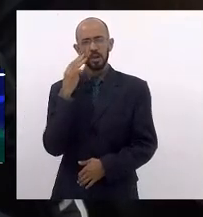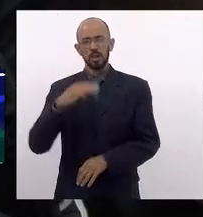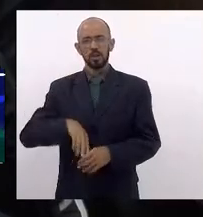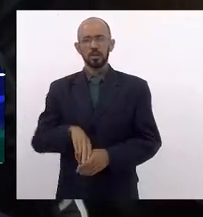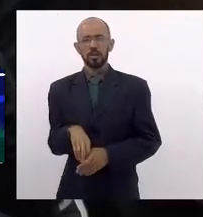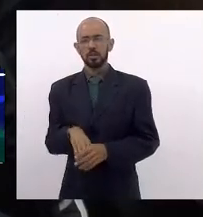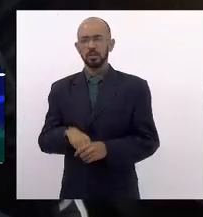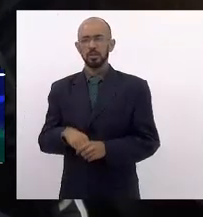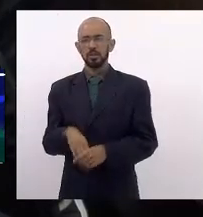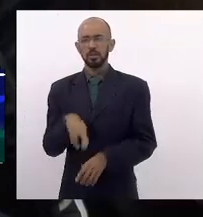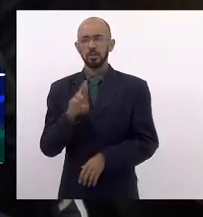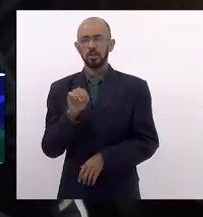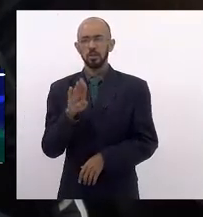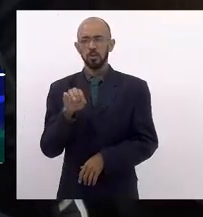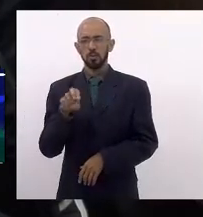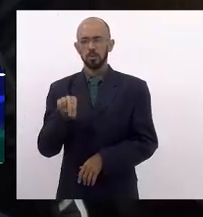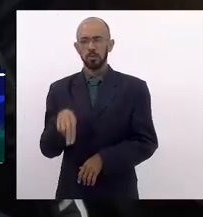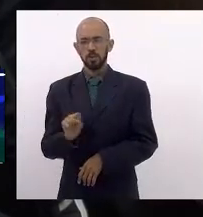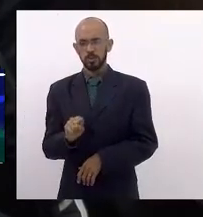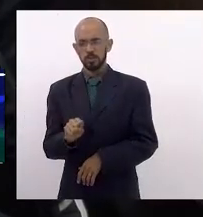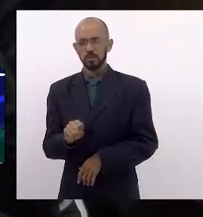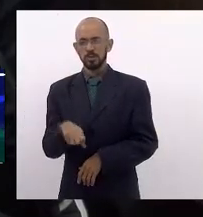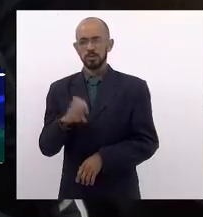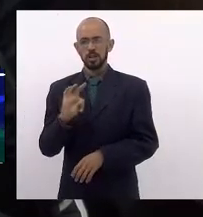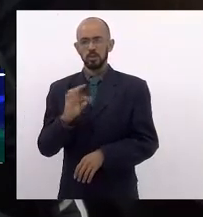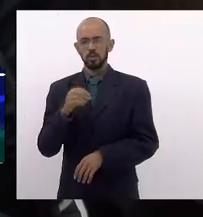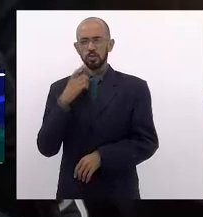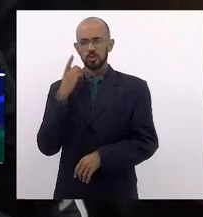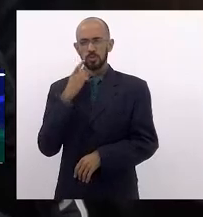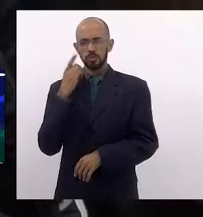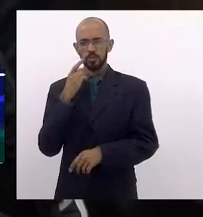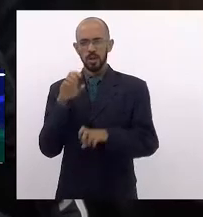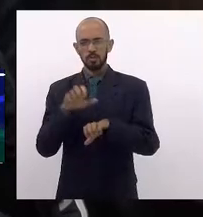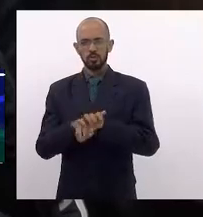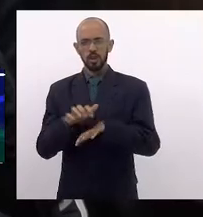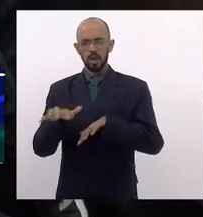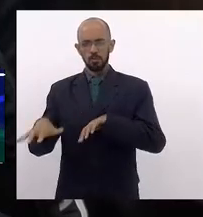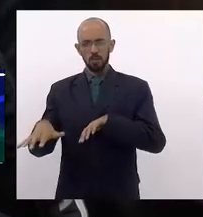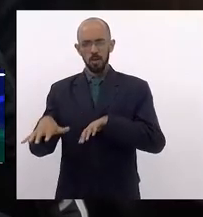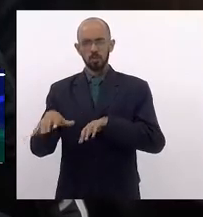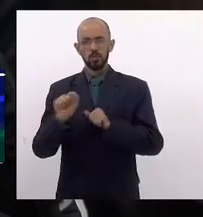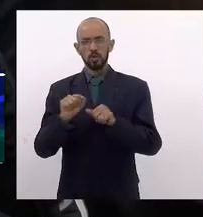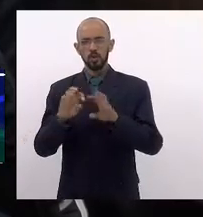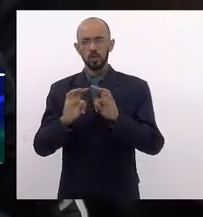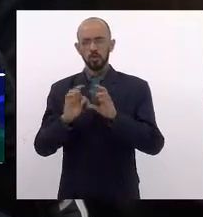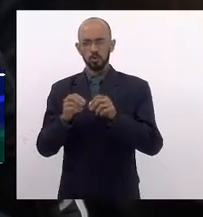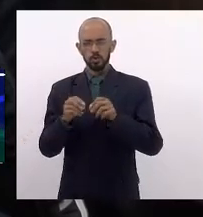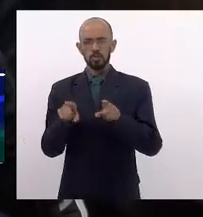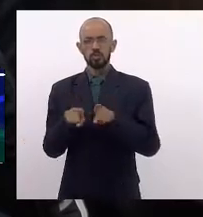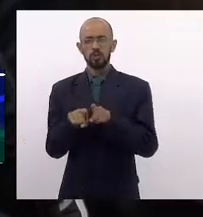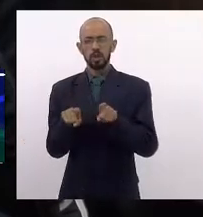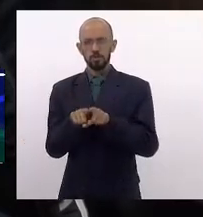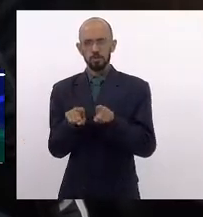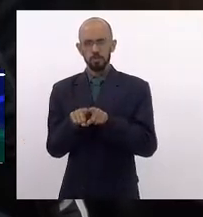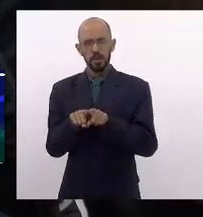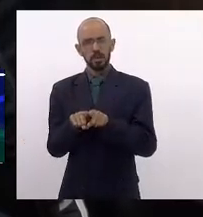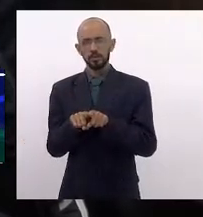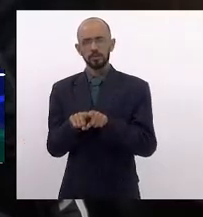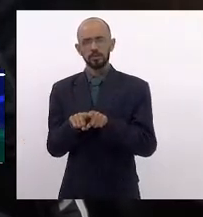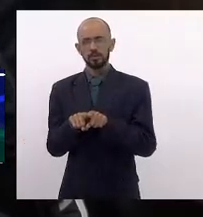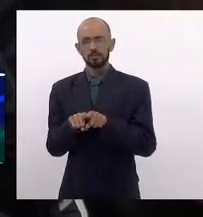Deputado Rubens montempo os deputados que ainda estão remoto e todos que é